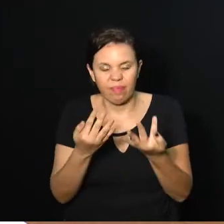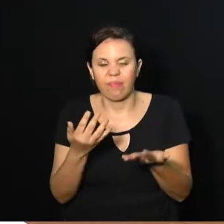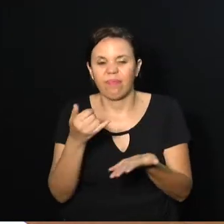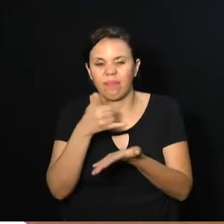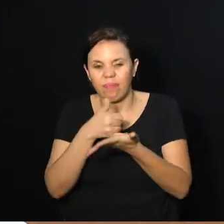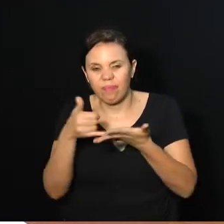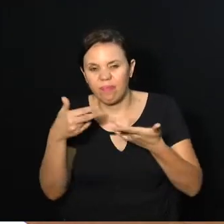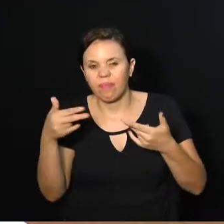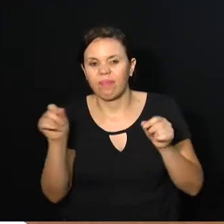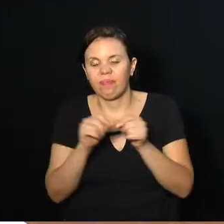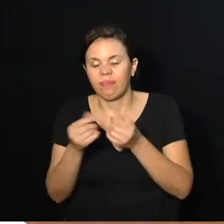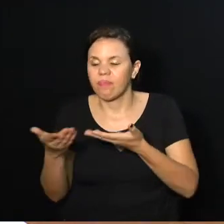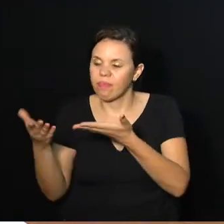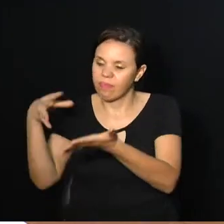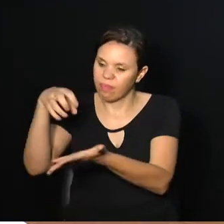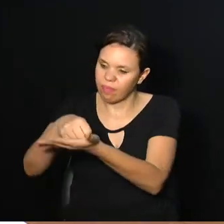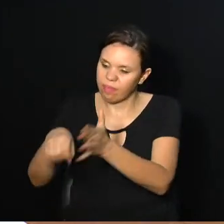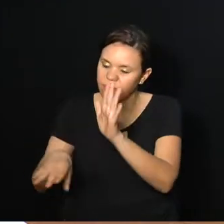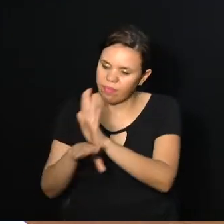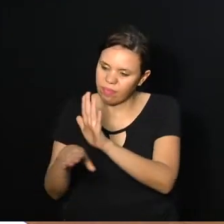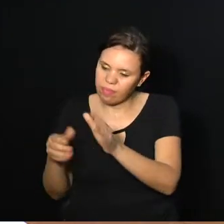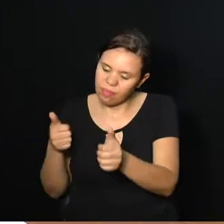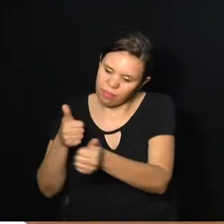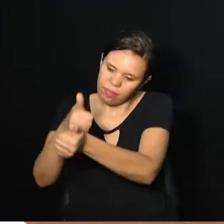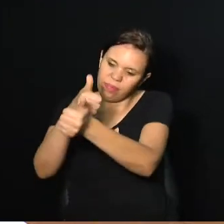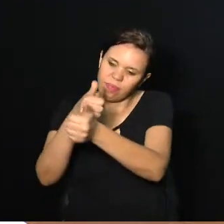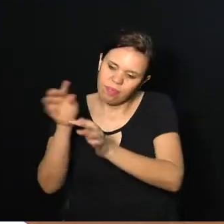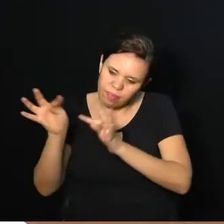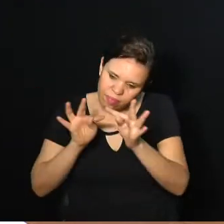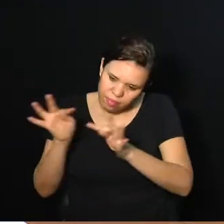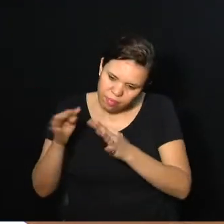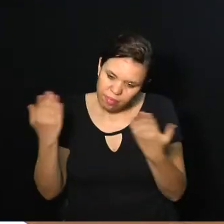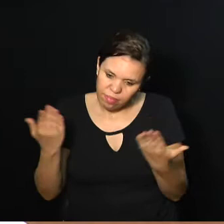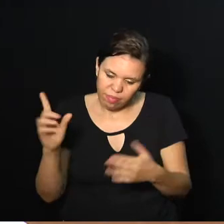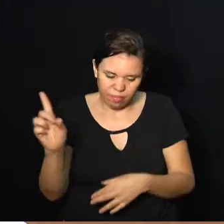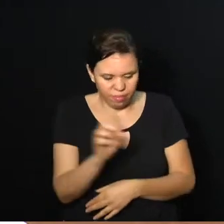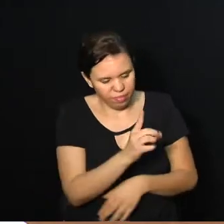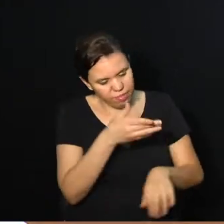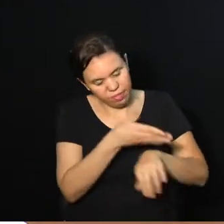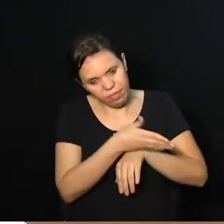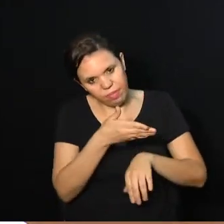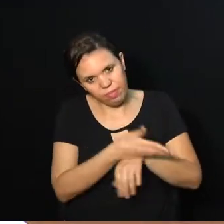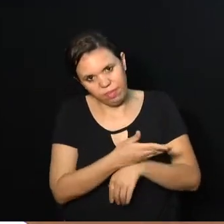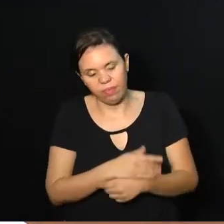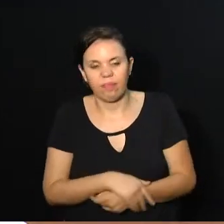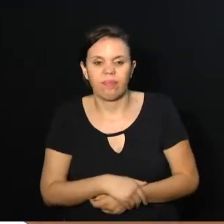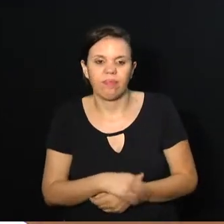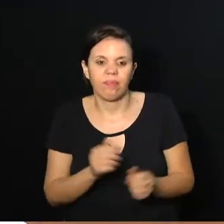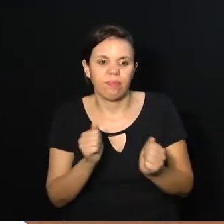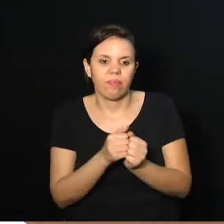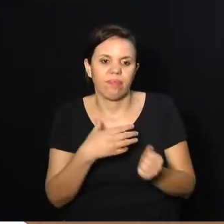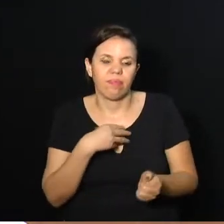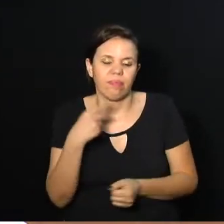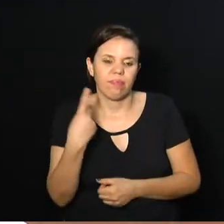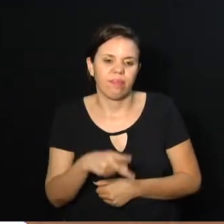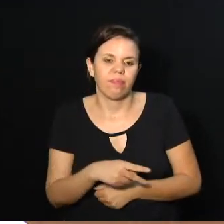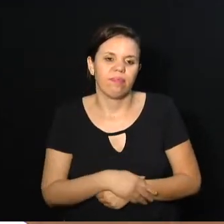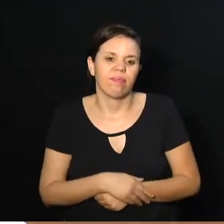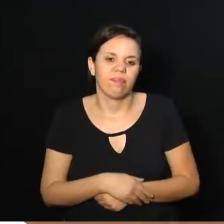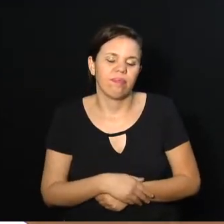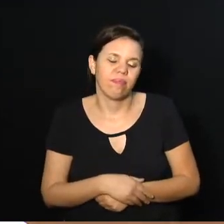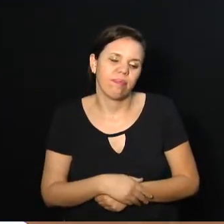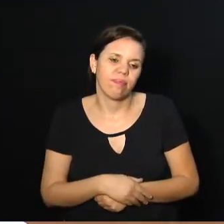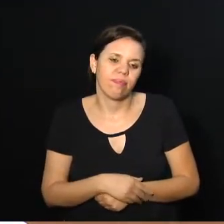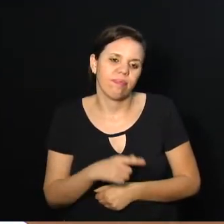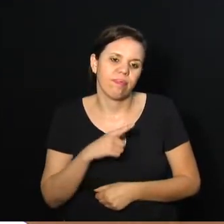nós fizemos um bom encaminhamento, um bom acompanhamento. Hoje veio nos visitar com seus filhos, né? Da oportunidade